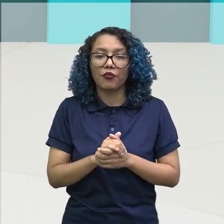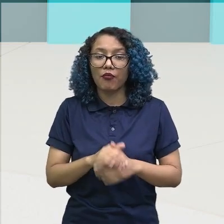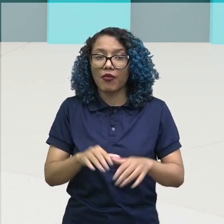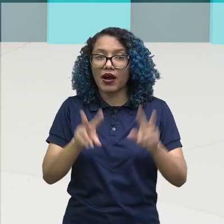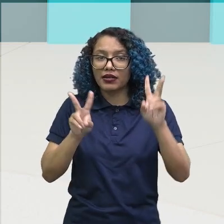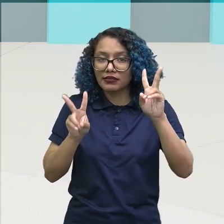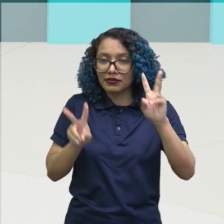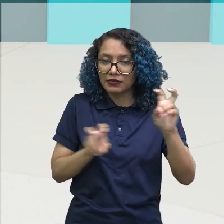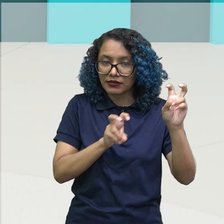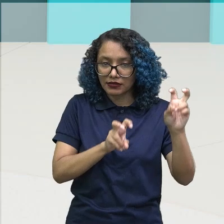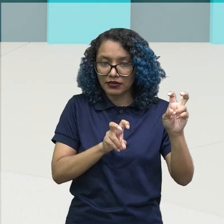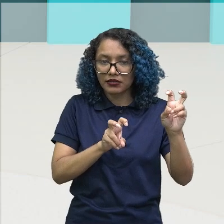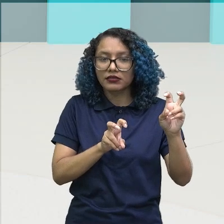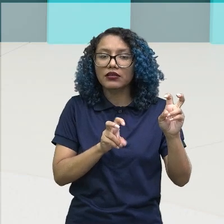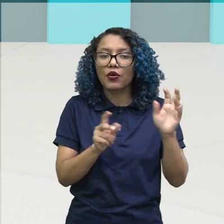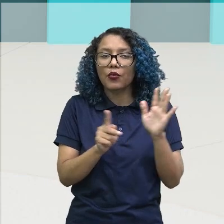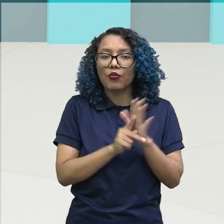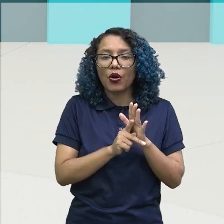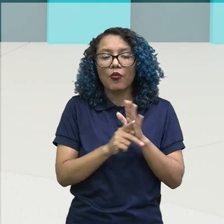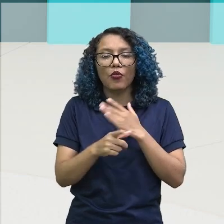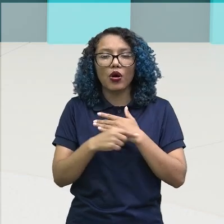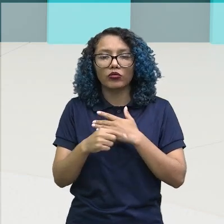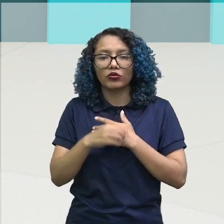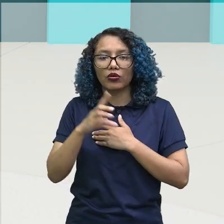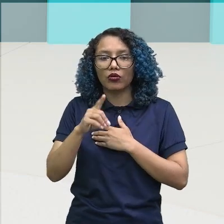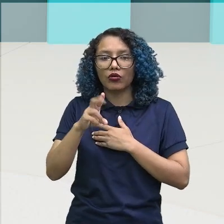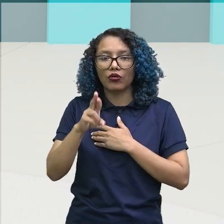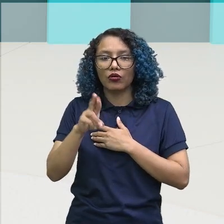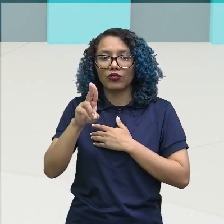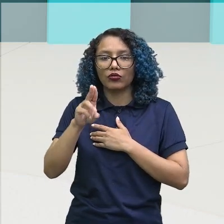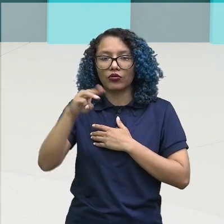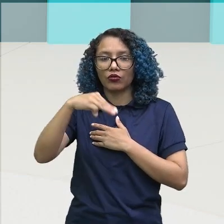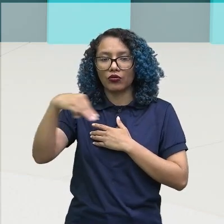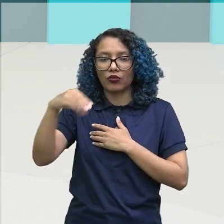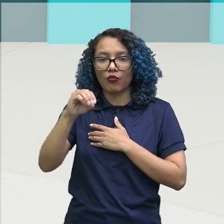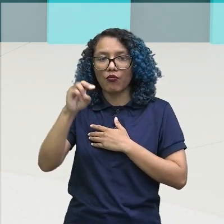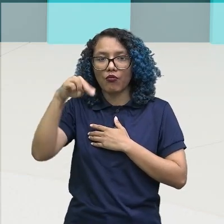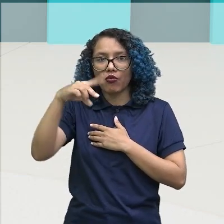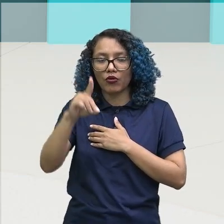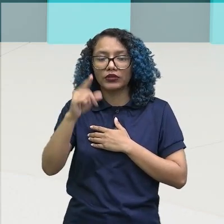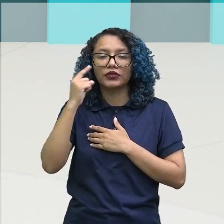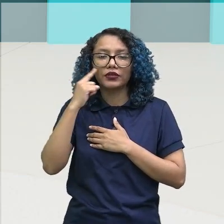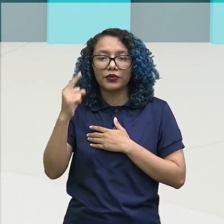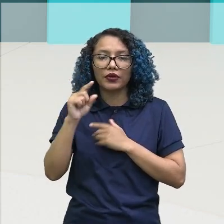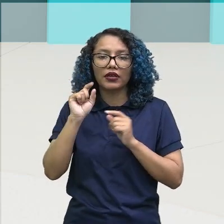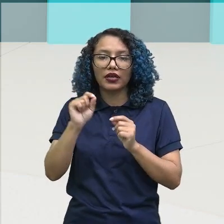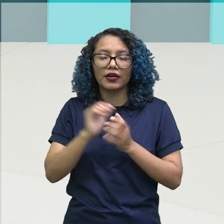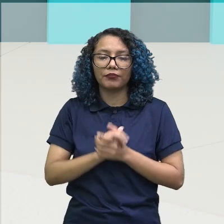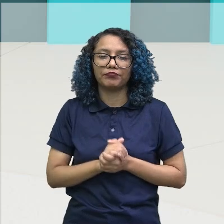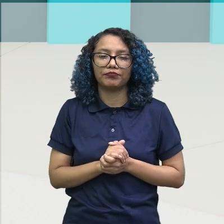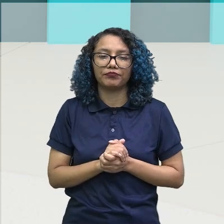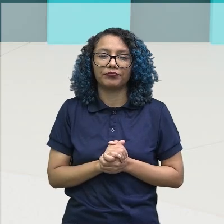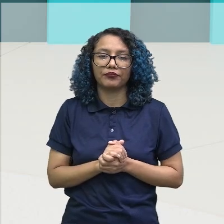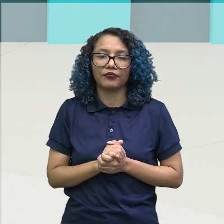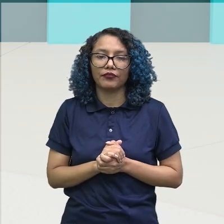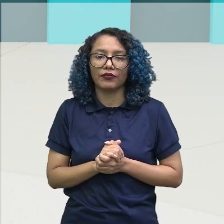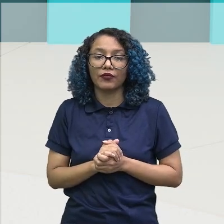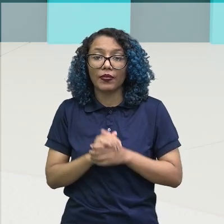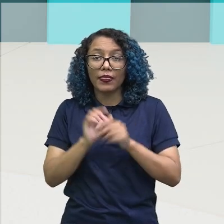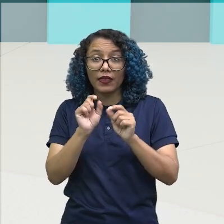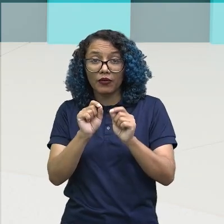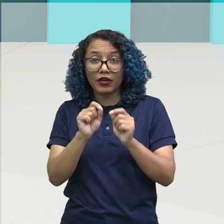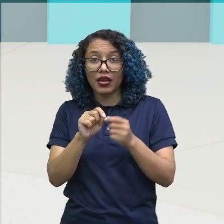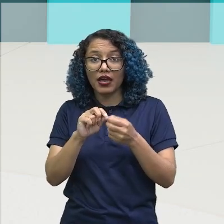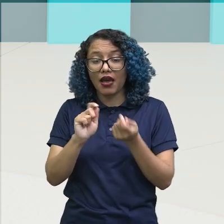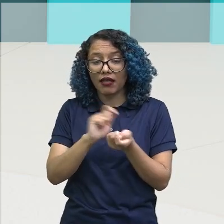Drummond de Andrade. E percebo que aqui, de forma indireta, o autor do texto diz aquilo que Drummond disse.